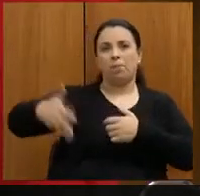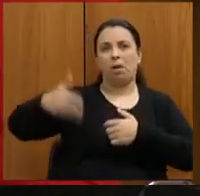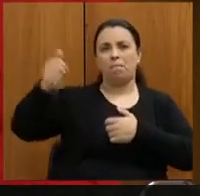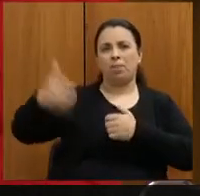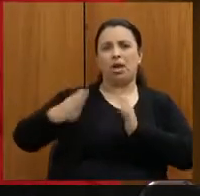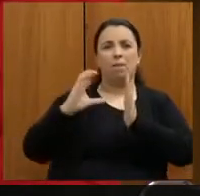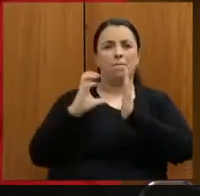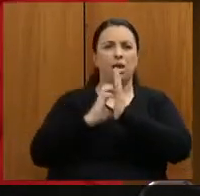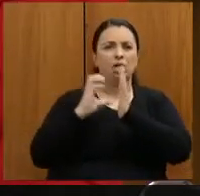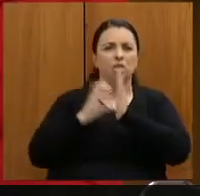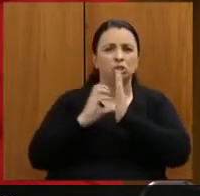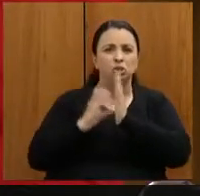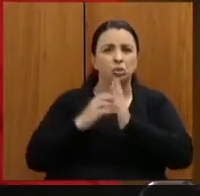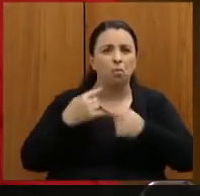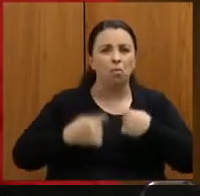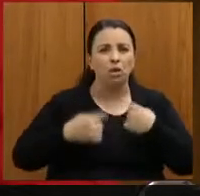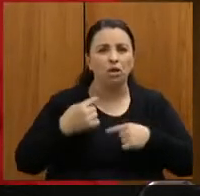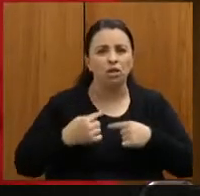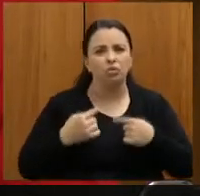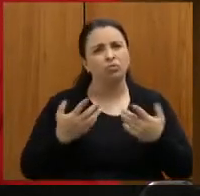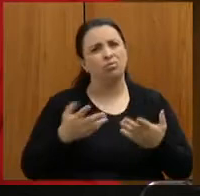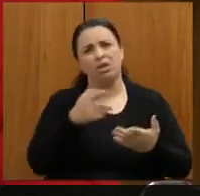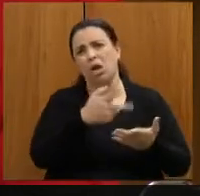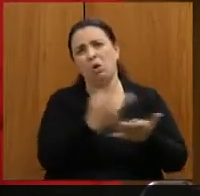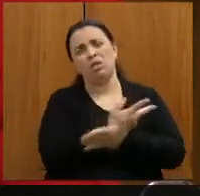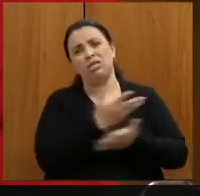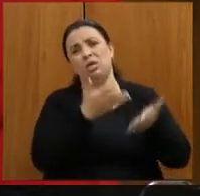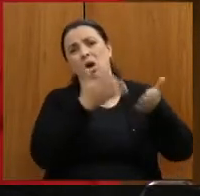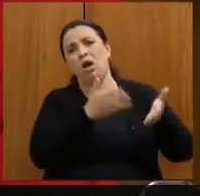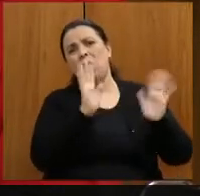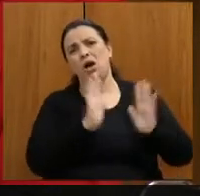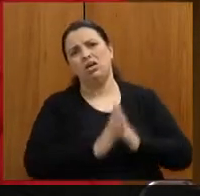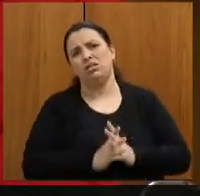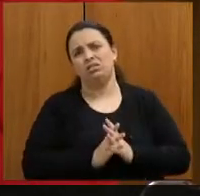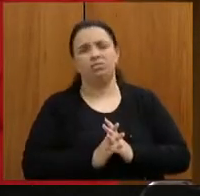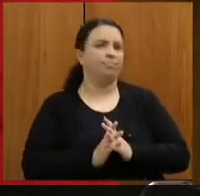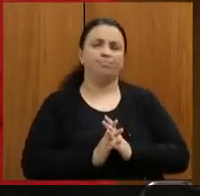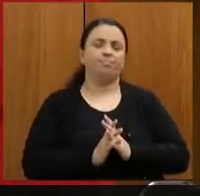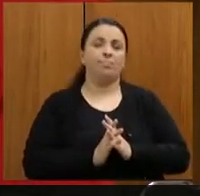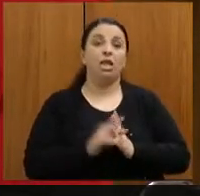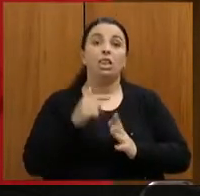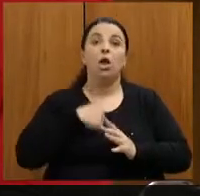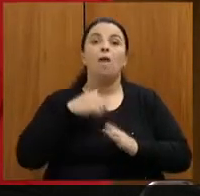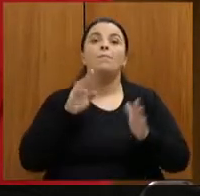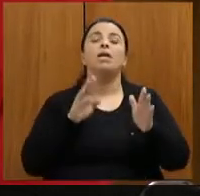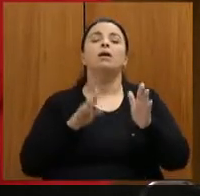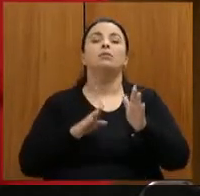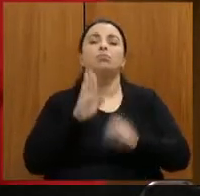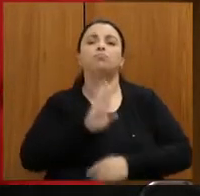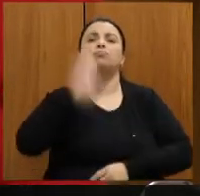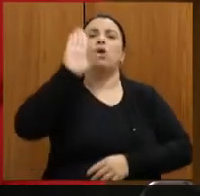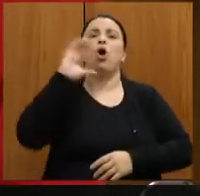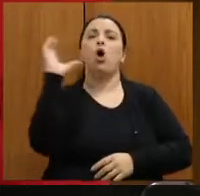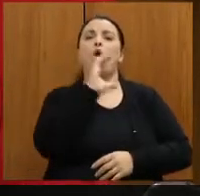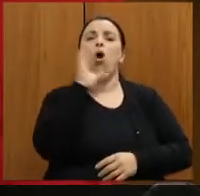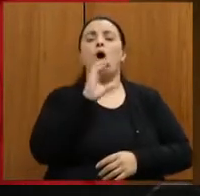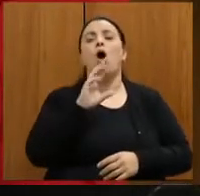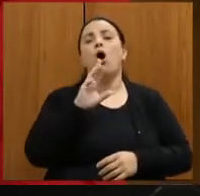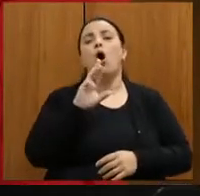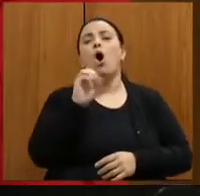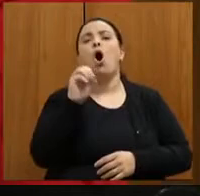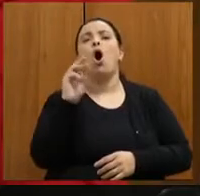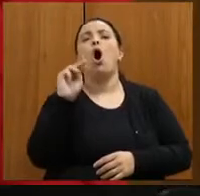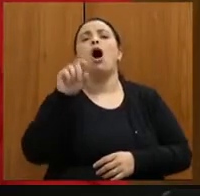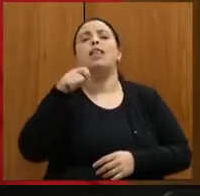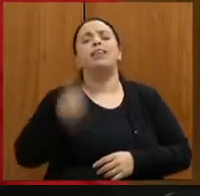partidos políticos como nós e vamos agora recentemente também a questão de ordem é no sentido de lembrar o que